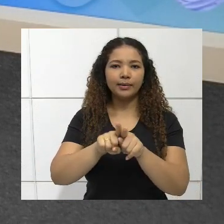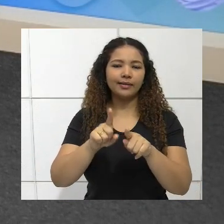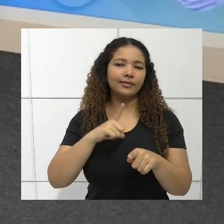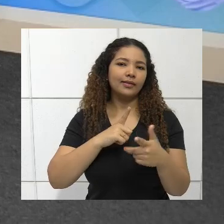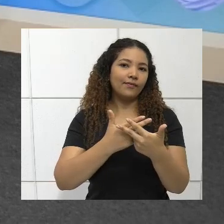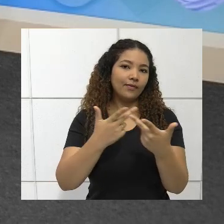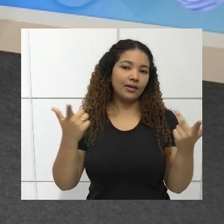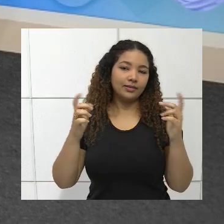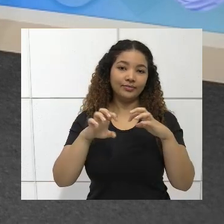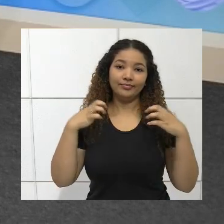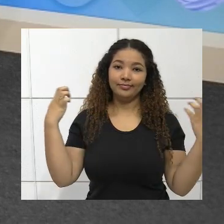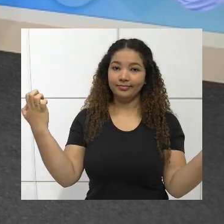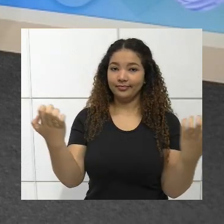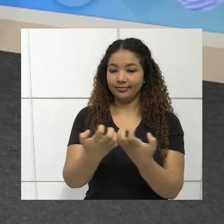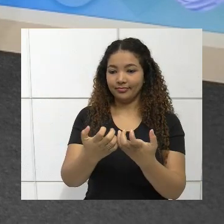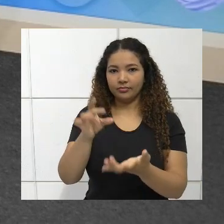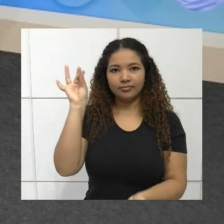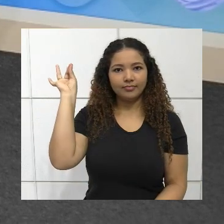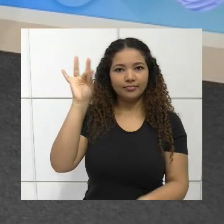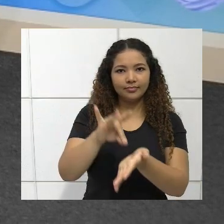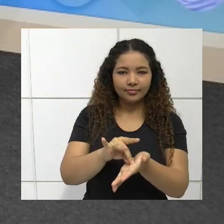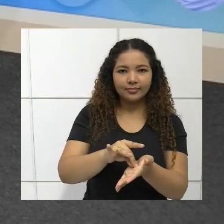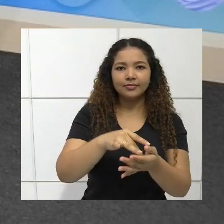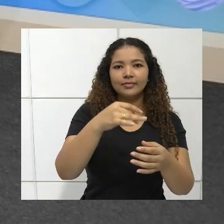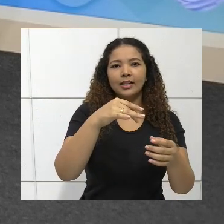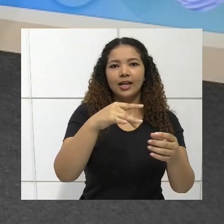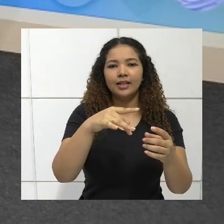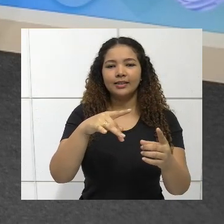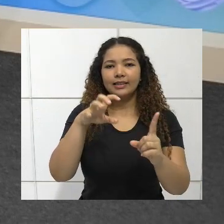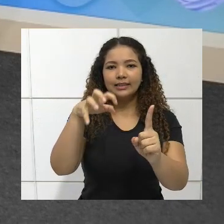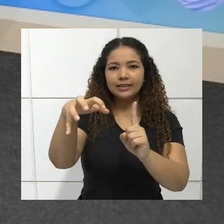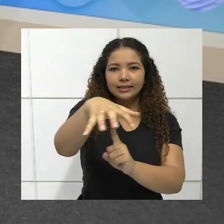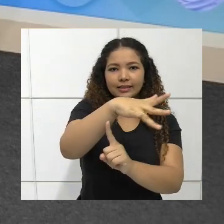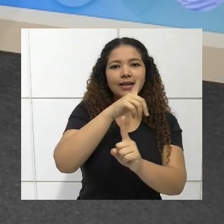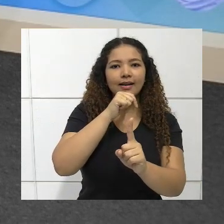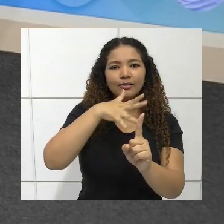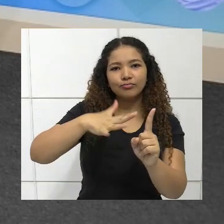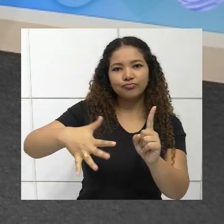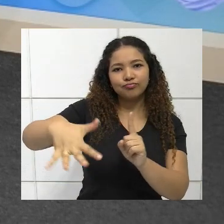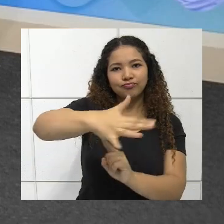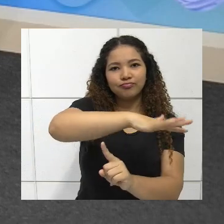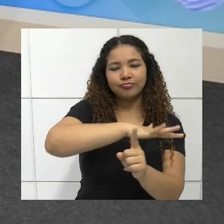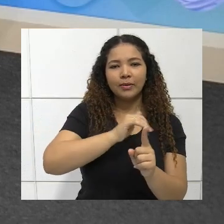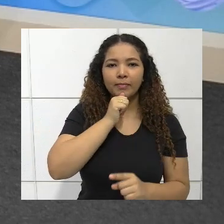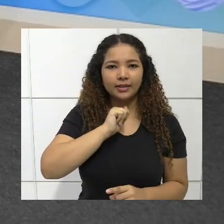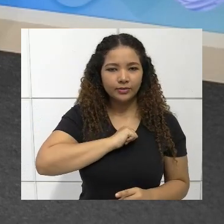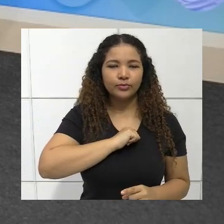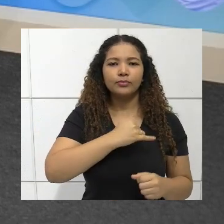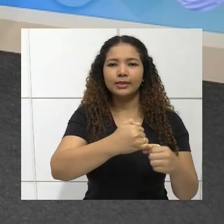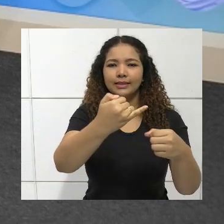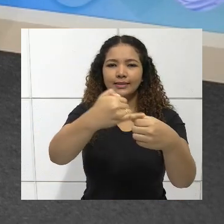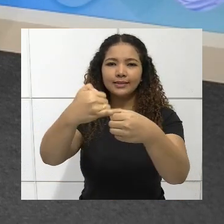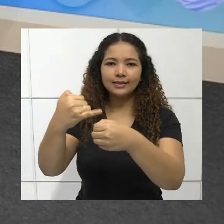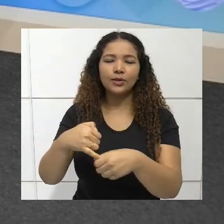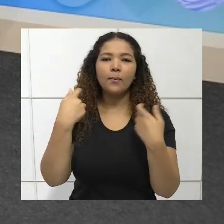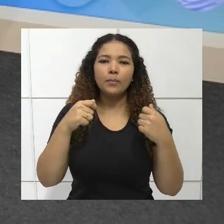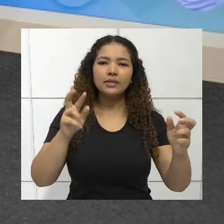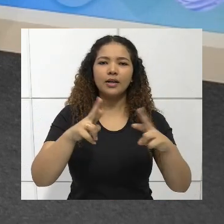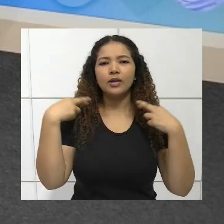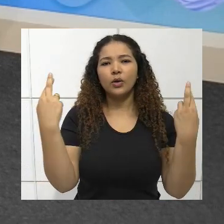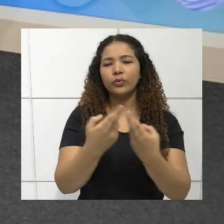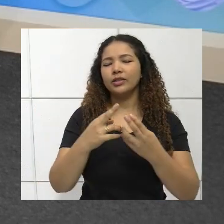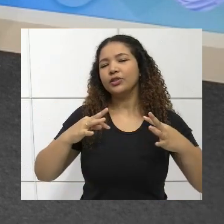se consolidando nas ilhas de Abaetetuba, de fazer um campeonato que utilize-se do mecanismo de reunir